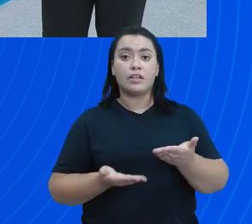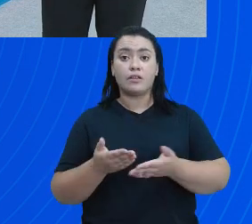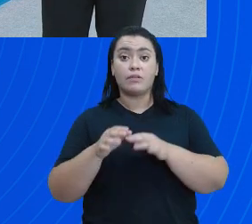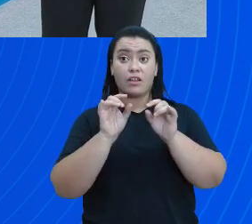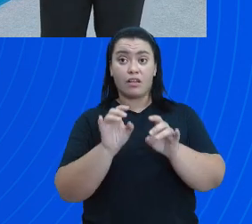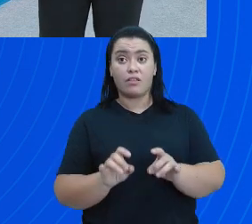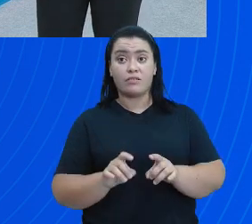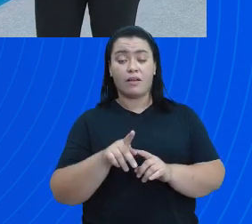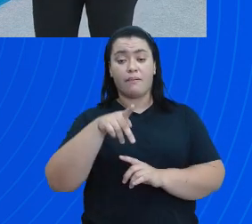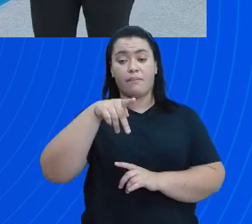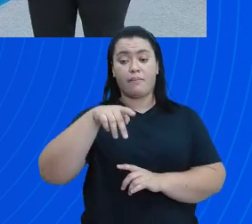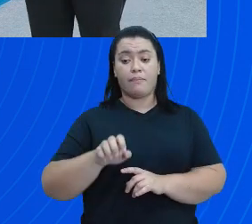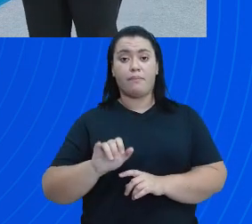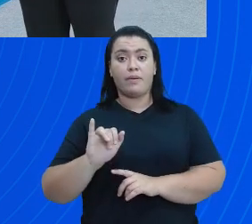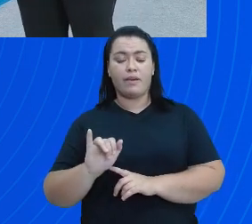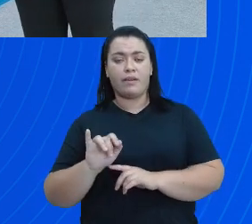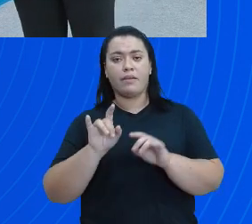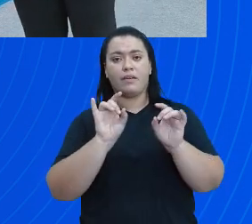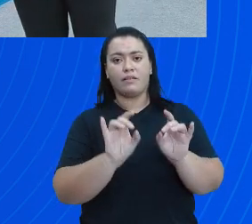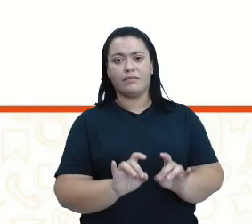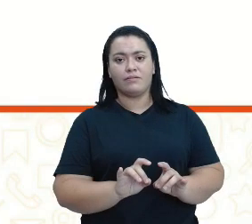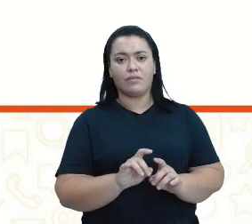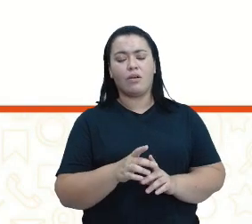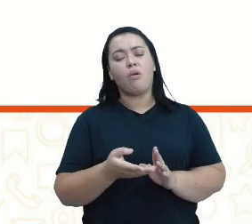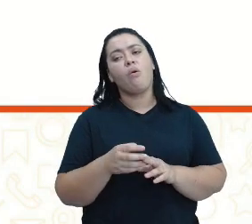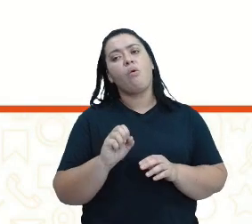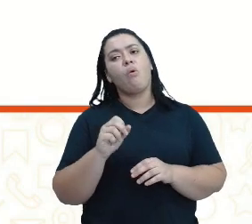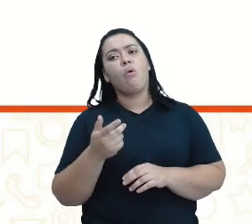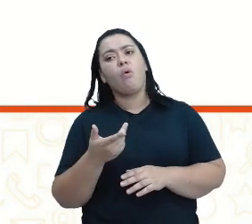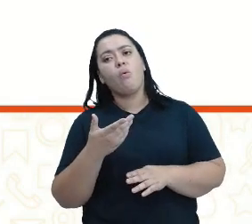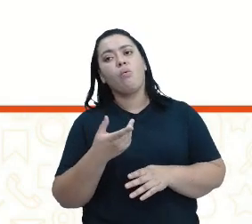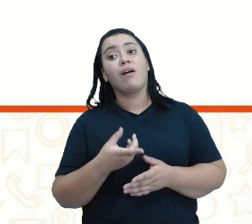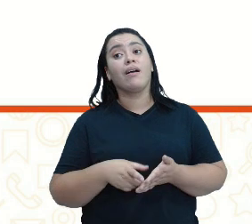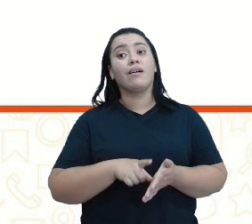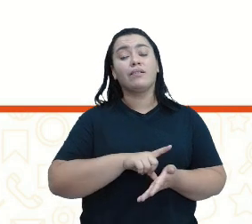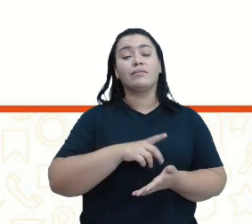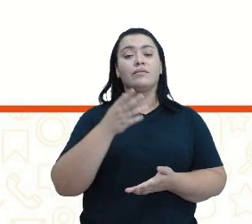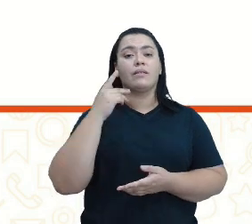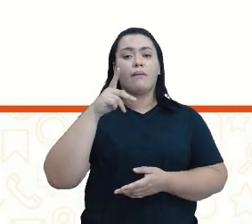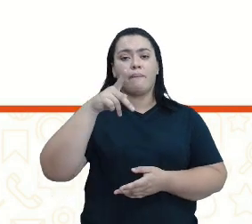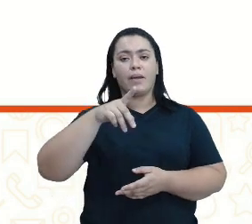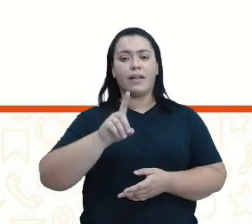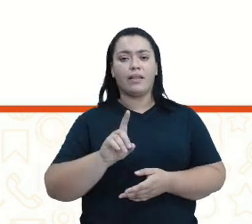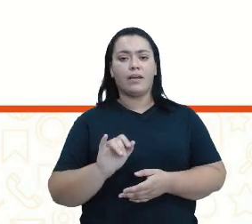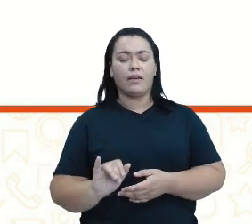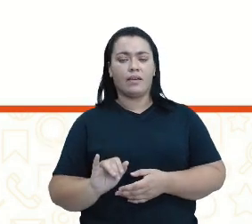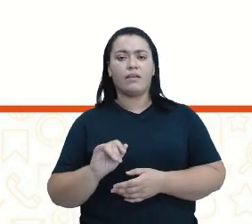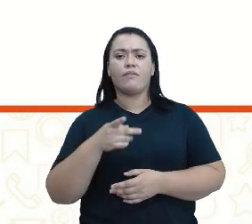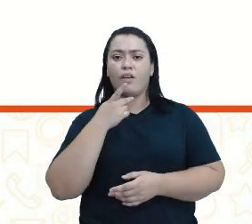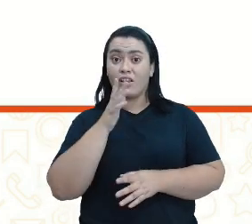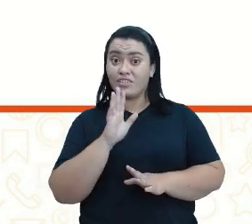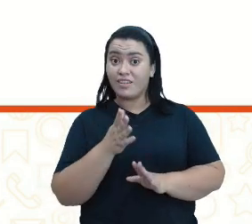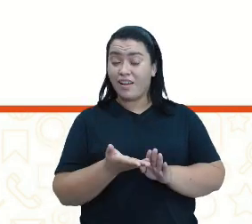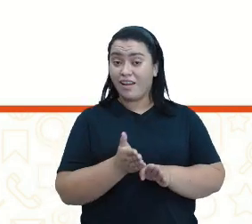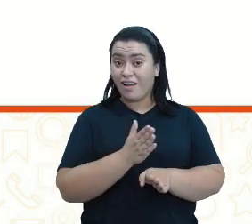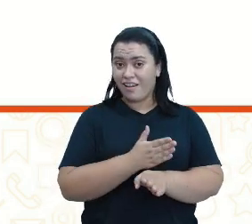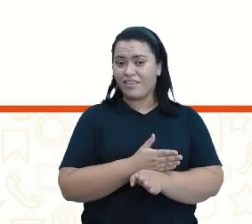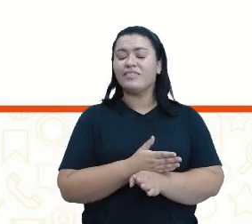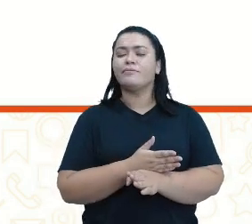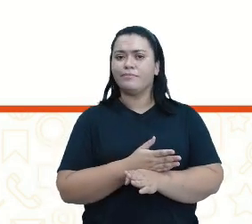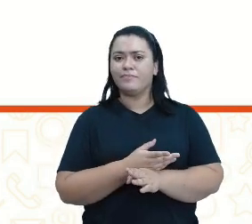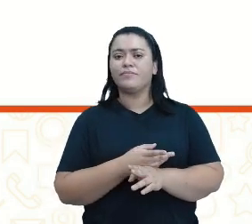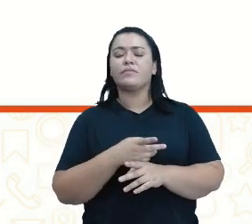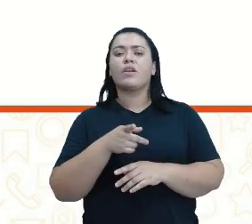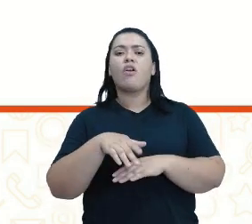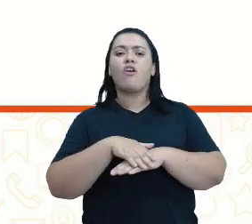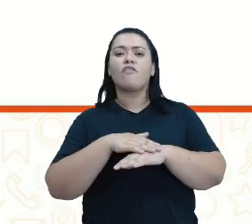o PEI, ou o antigo PDI, a gente agora chama PEI, não é? A gente já viu no encontro, numa temática